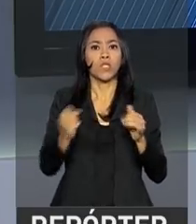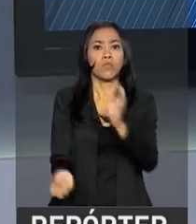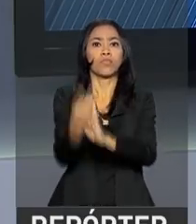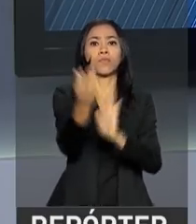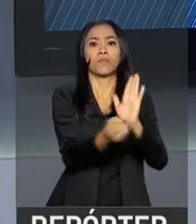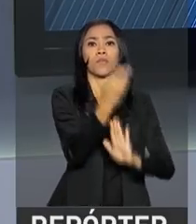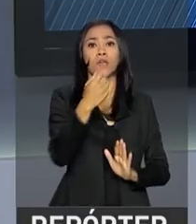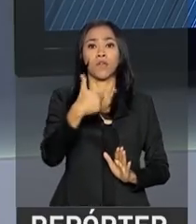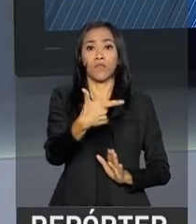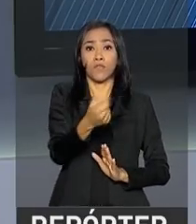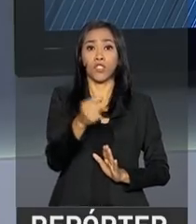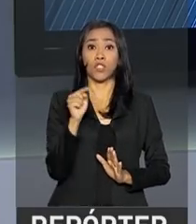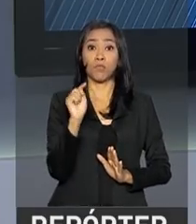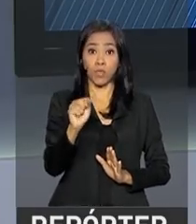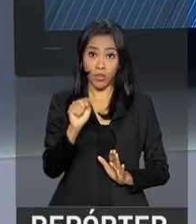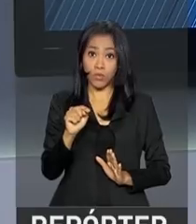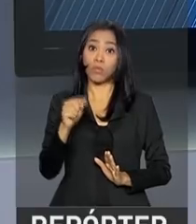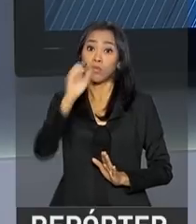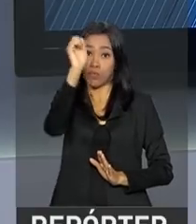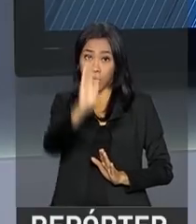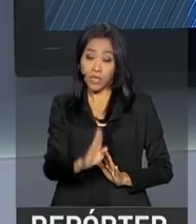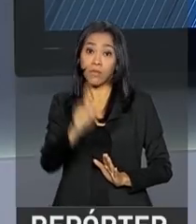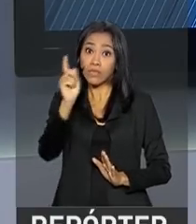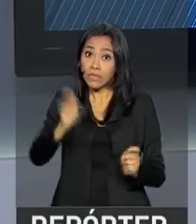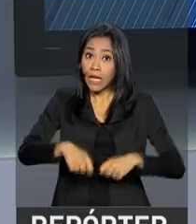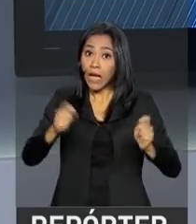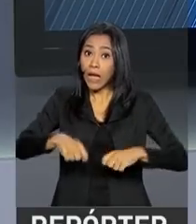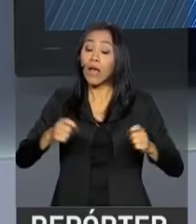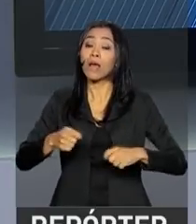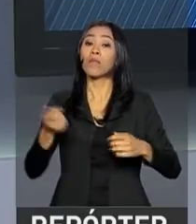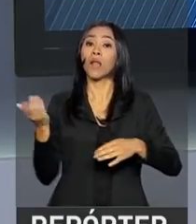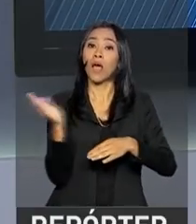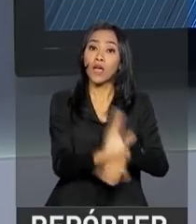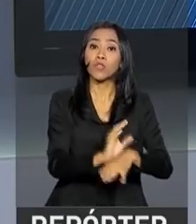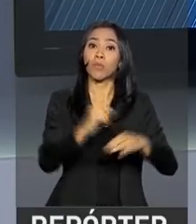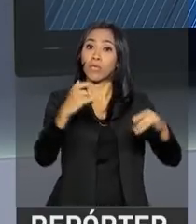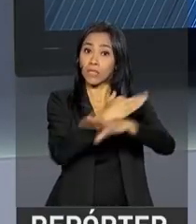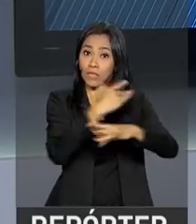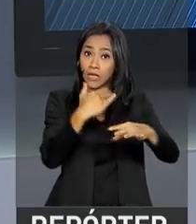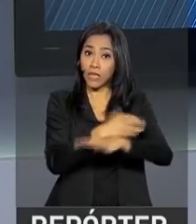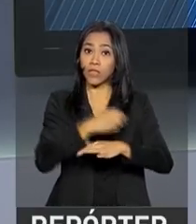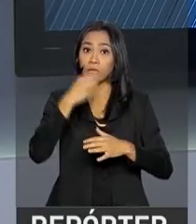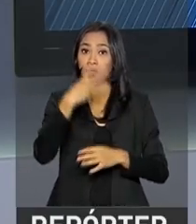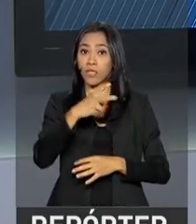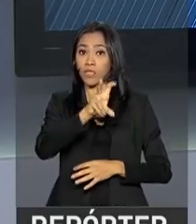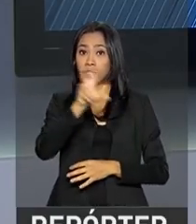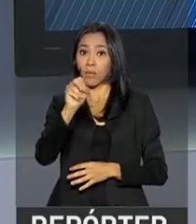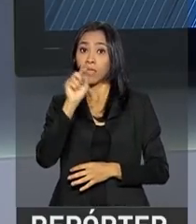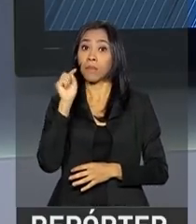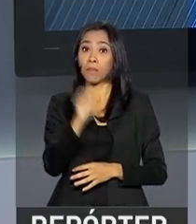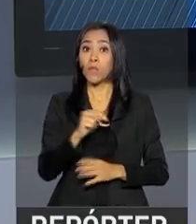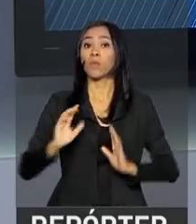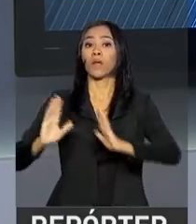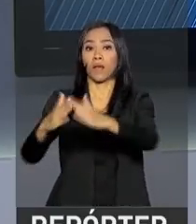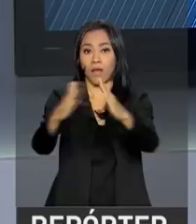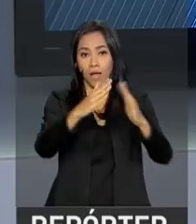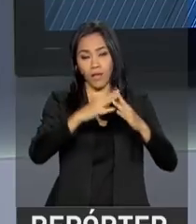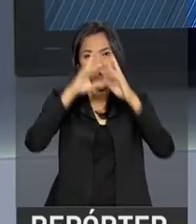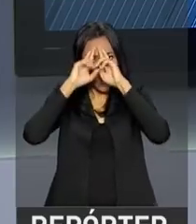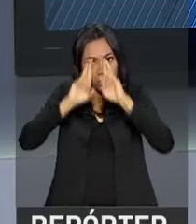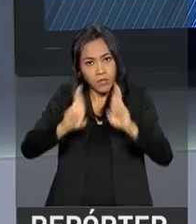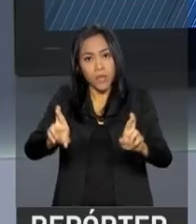brasil é capacidade para abastecer uma cidade com 350 mil casas e com economia e respeito ao meio